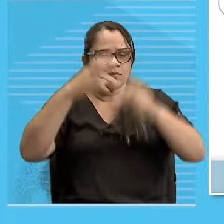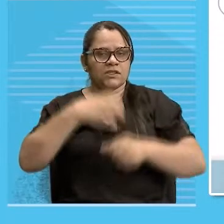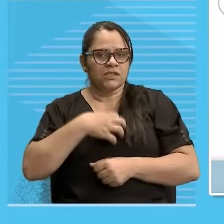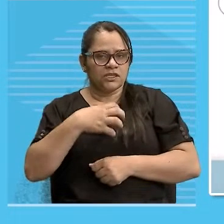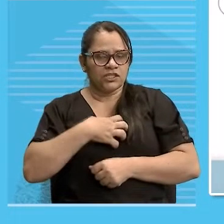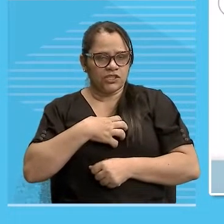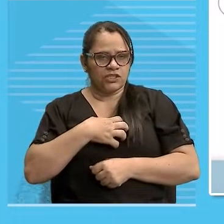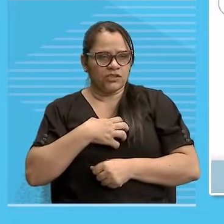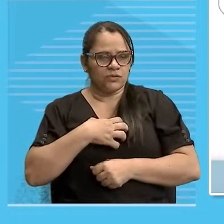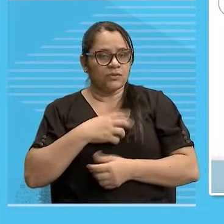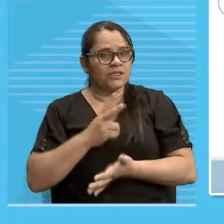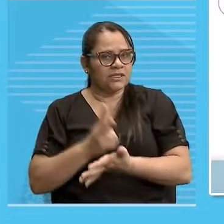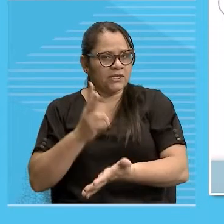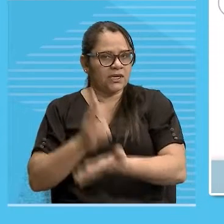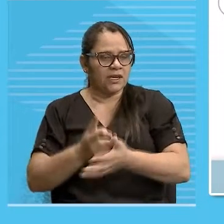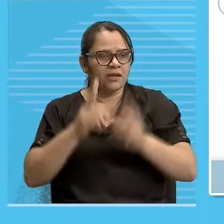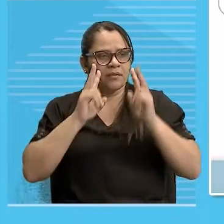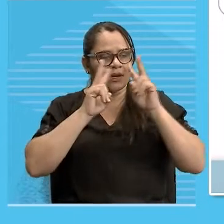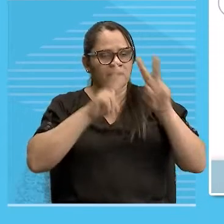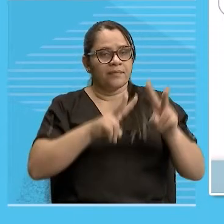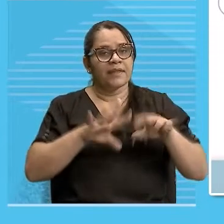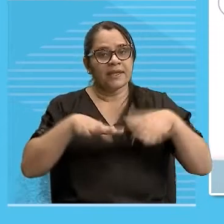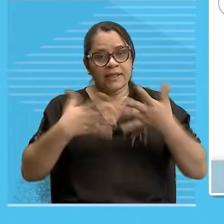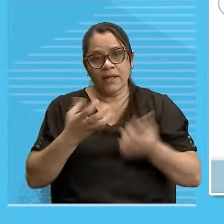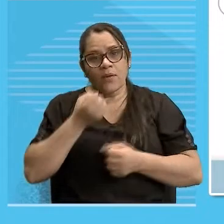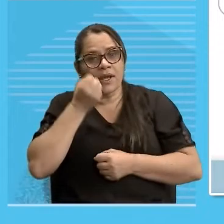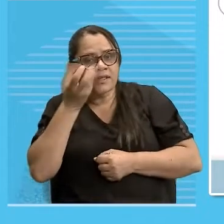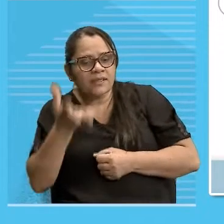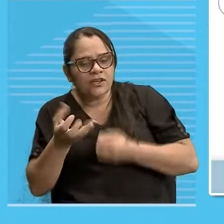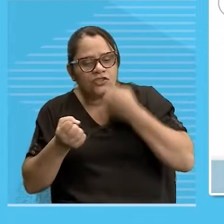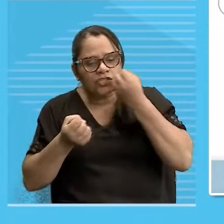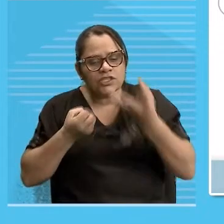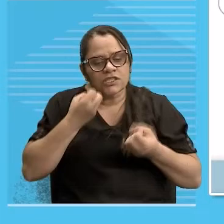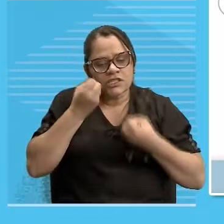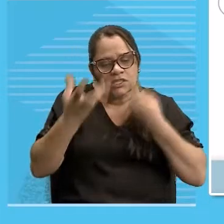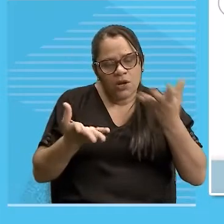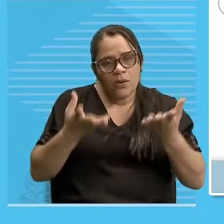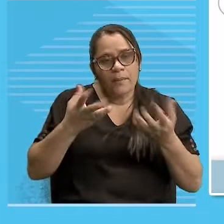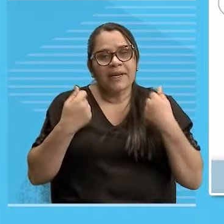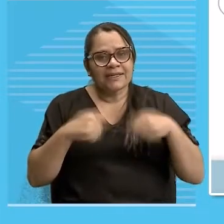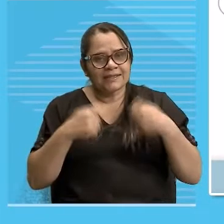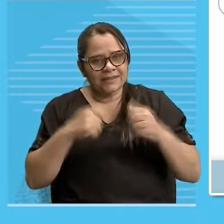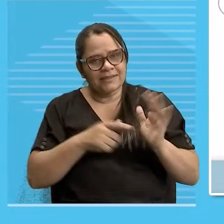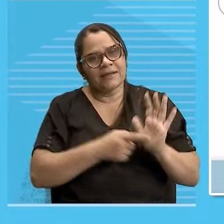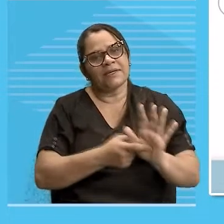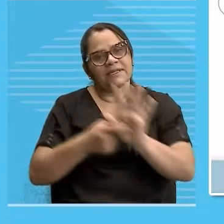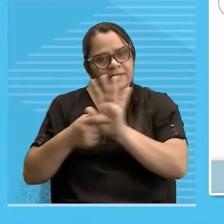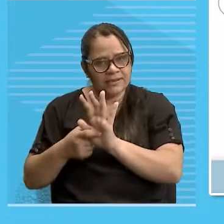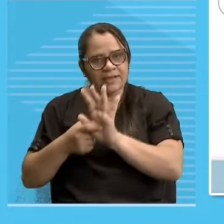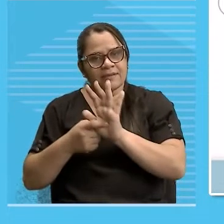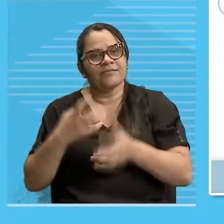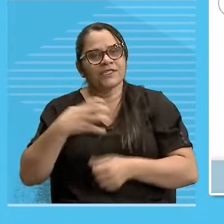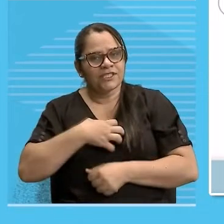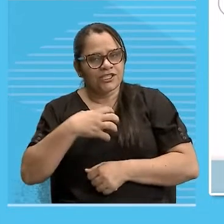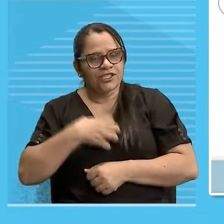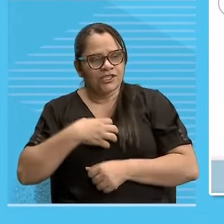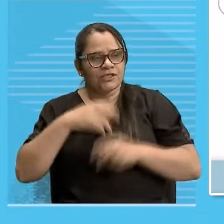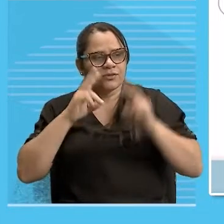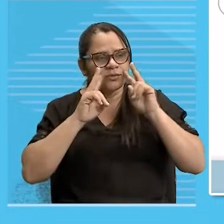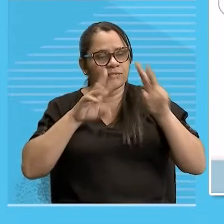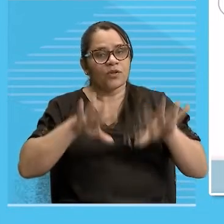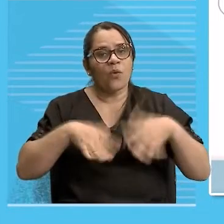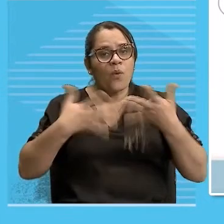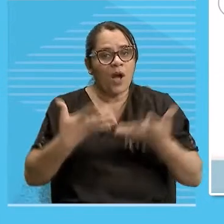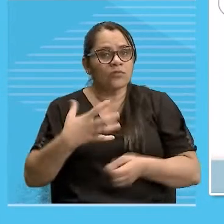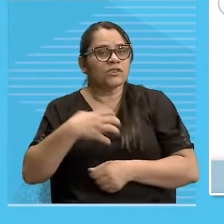vezes. Interjeição tem que apresentar sentido, porque o papel dela é esse. Qual é o sentimento? O que